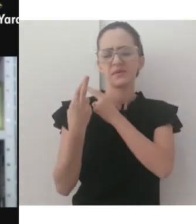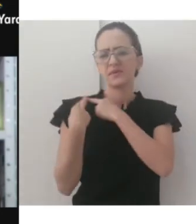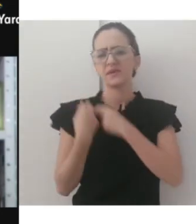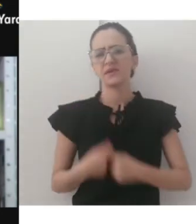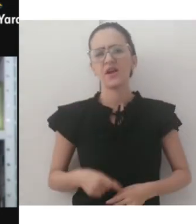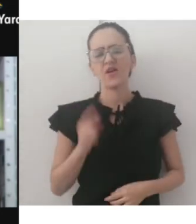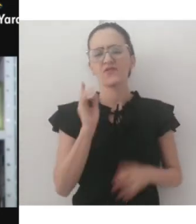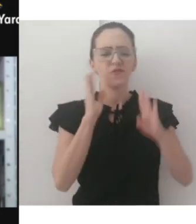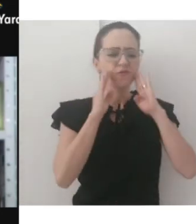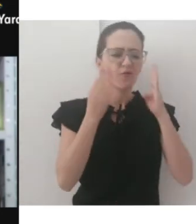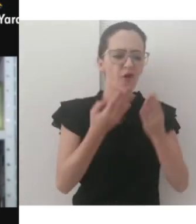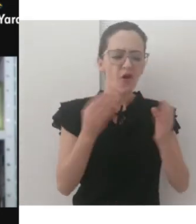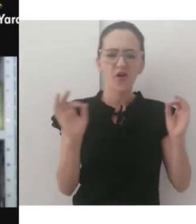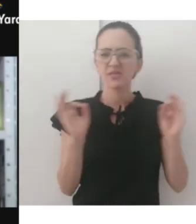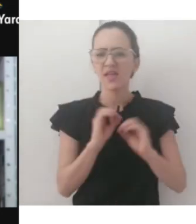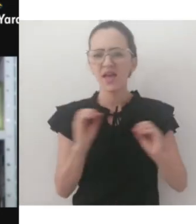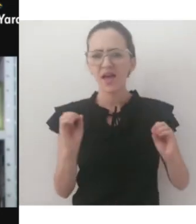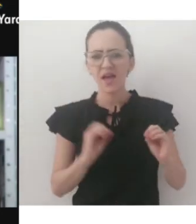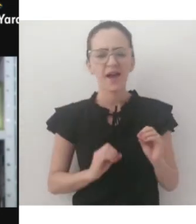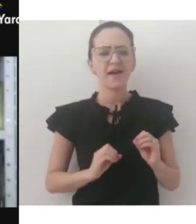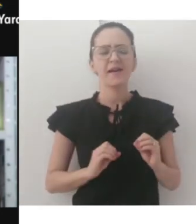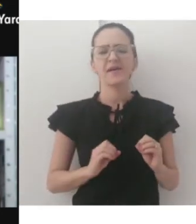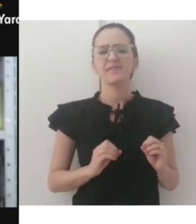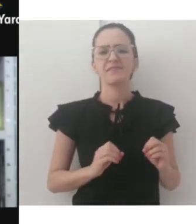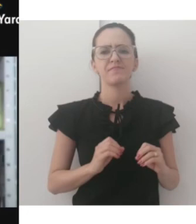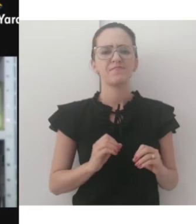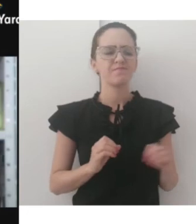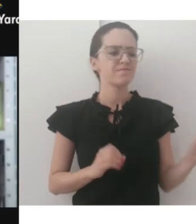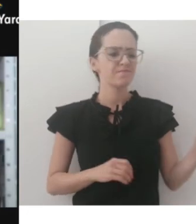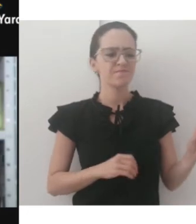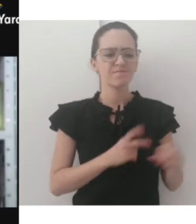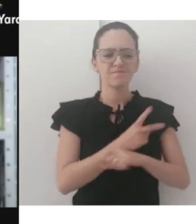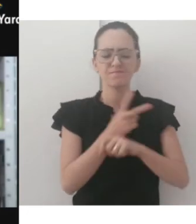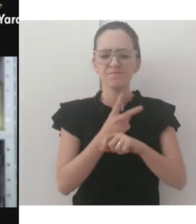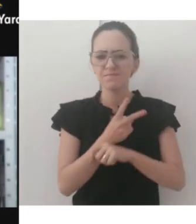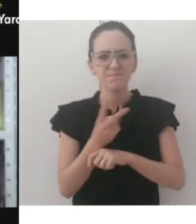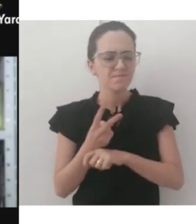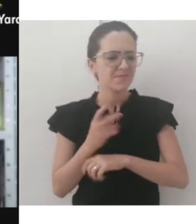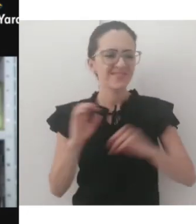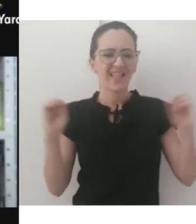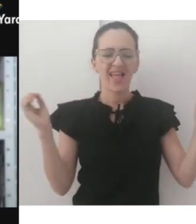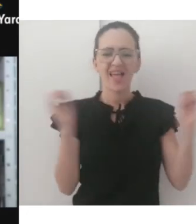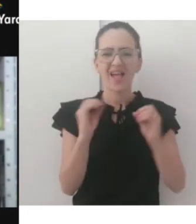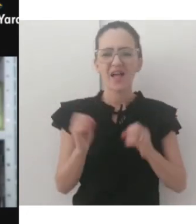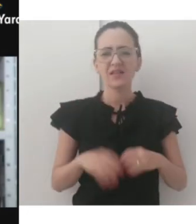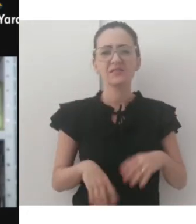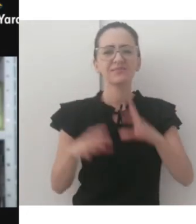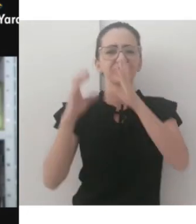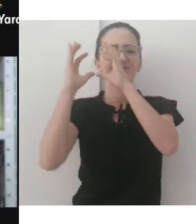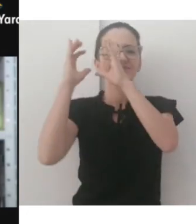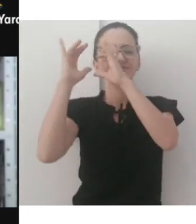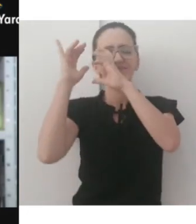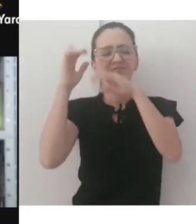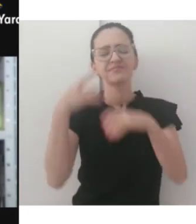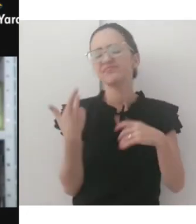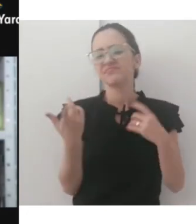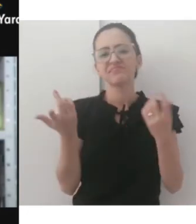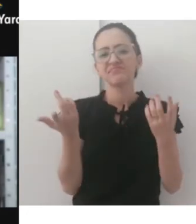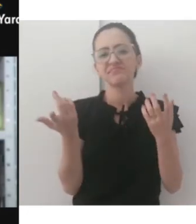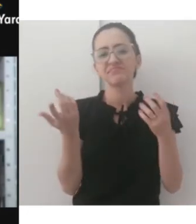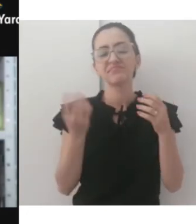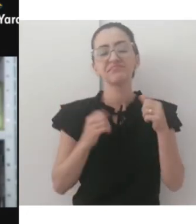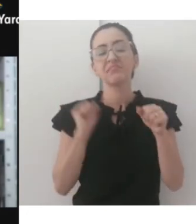seu cérebro. Então, se você se sentir ou não focar, não aparecer, não buscar, o seu cérebro vai